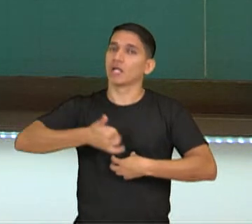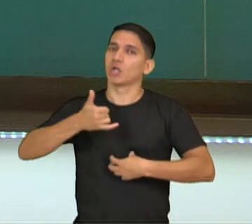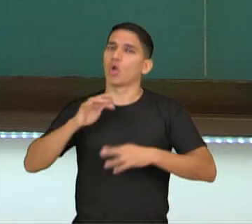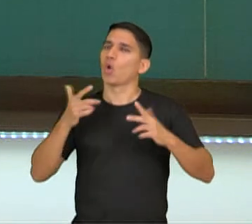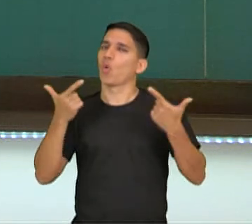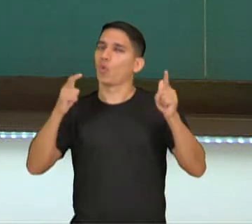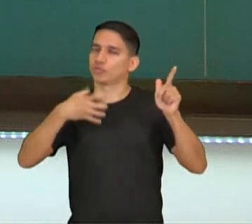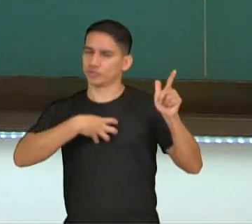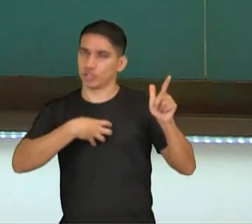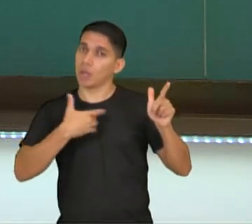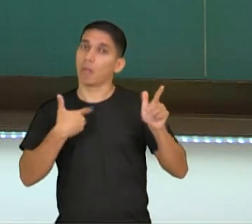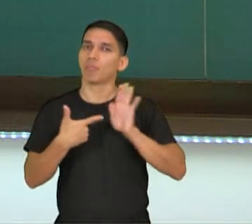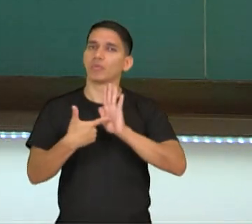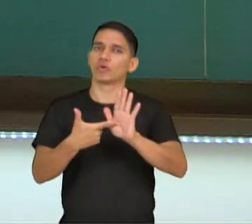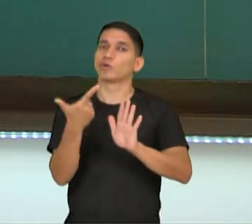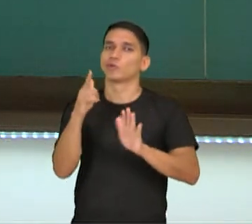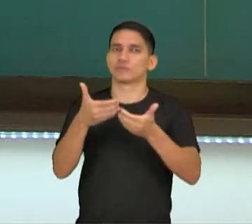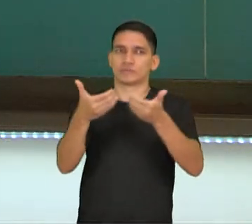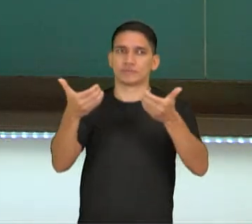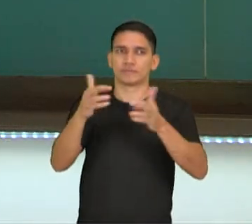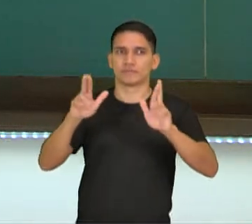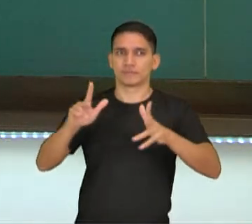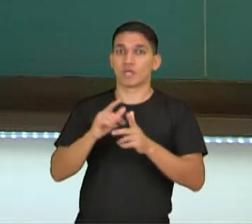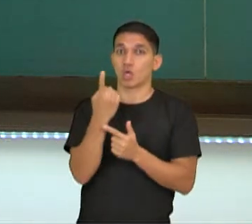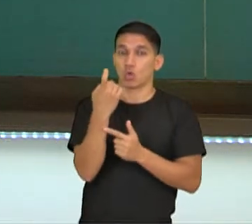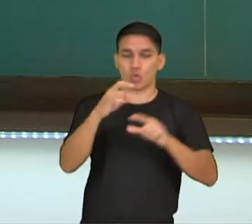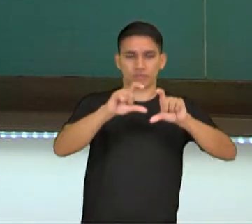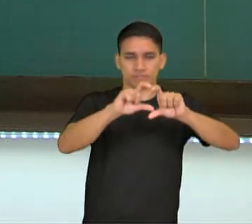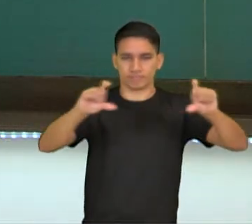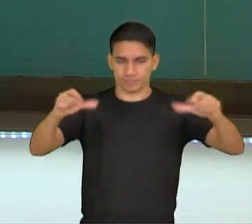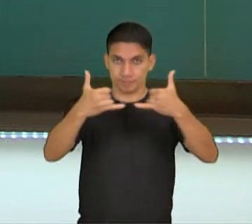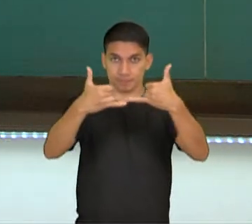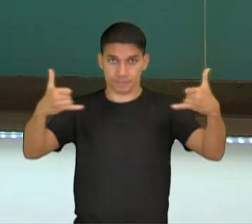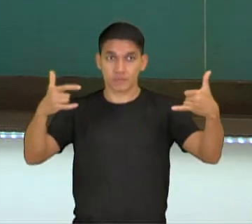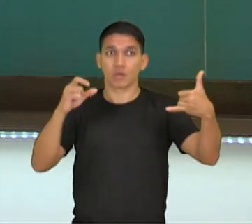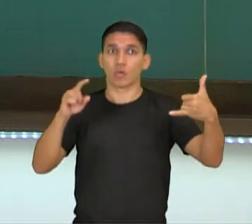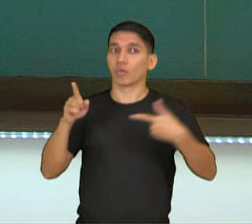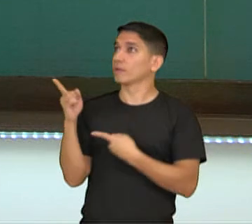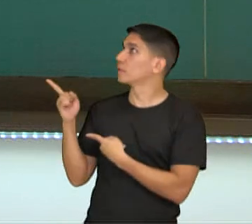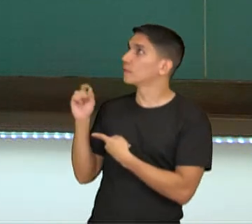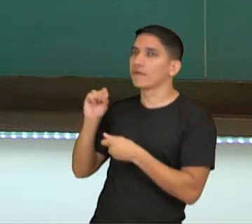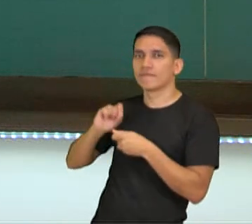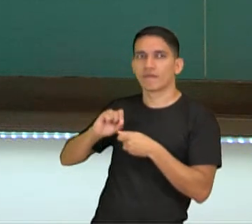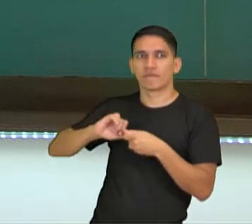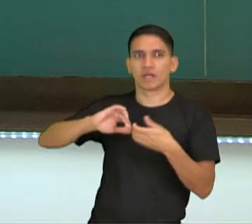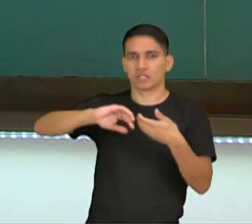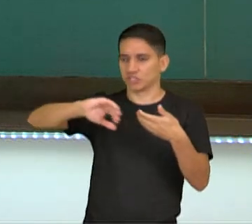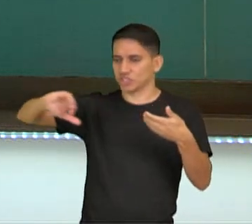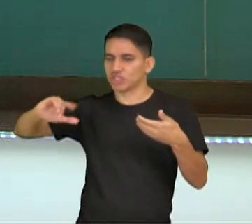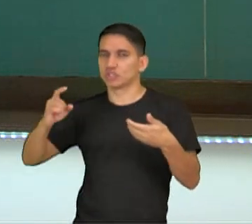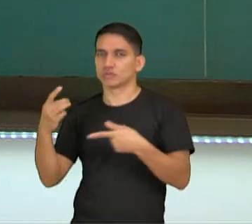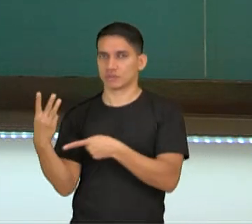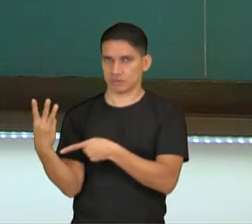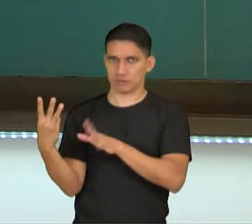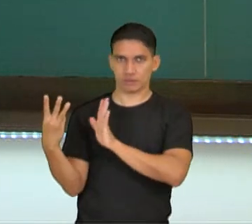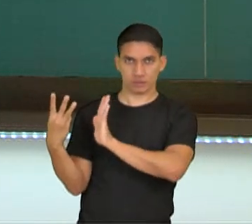trazer duas resoluções. Aqui eu fiz em uma única linha, ok? Então o que eu fiz? Tirei esse 3